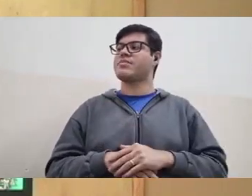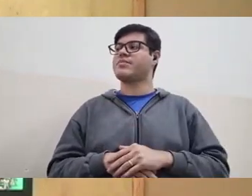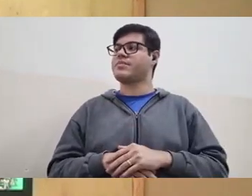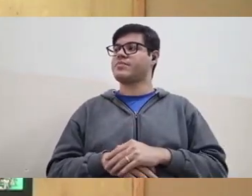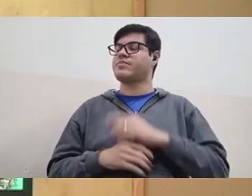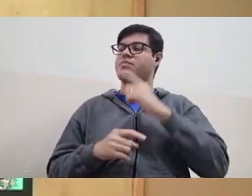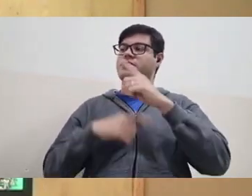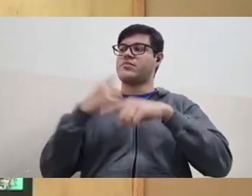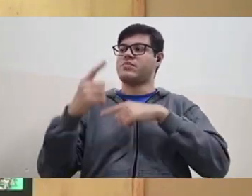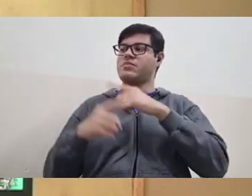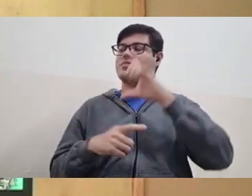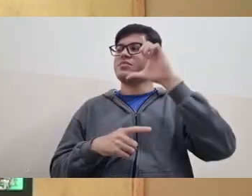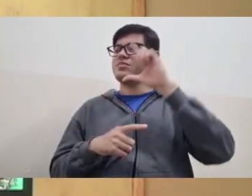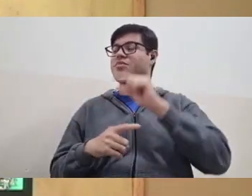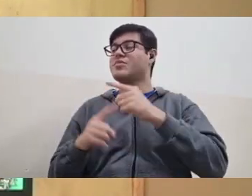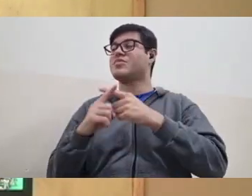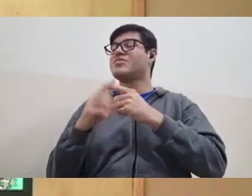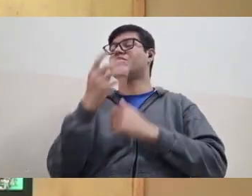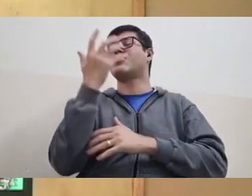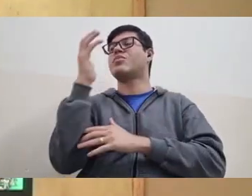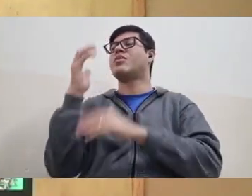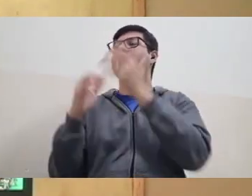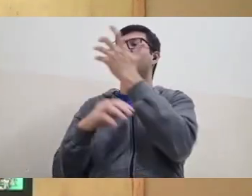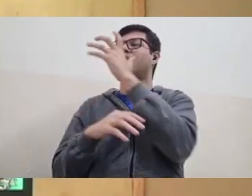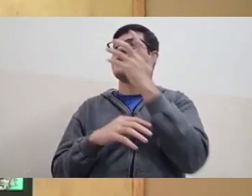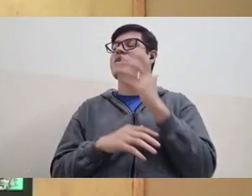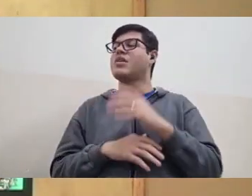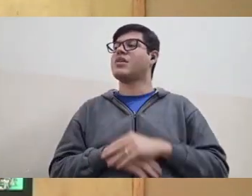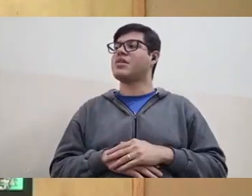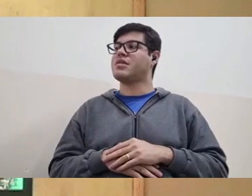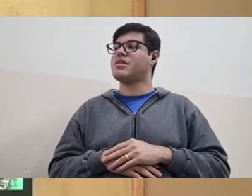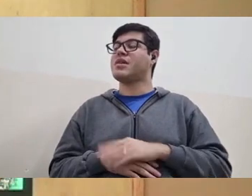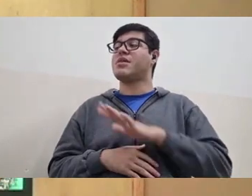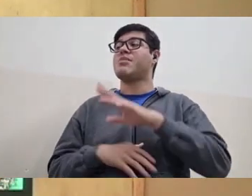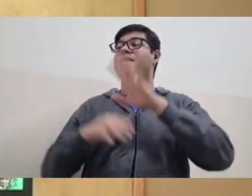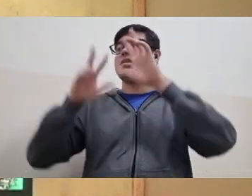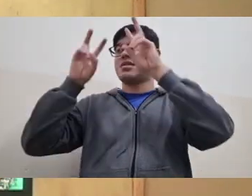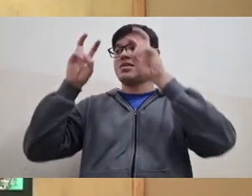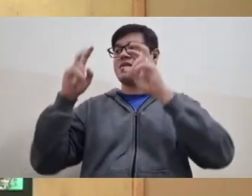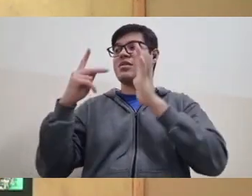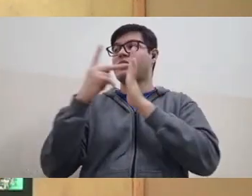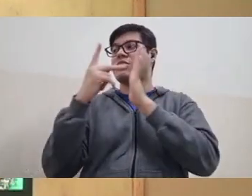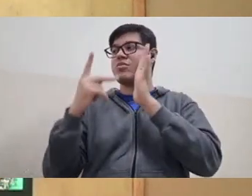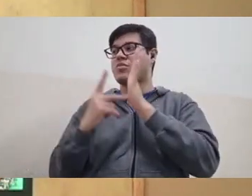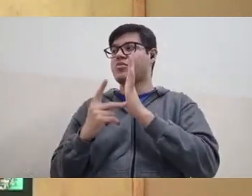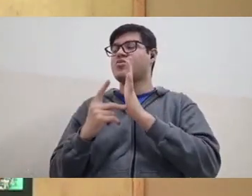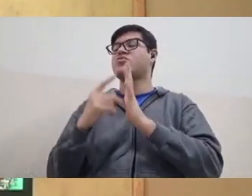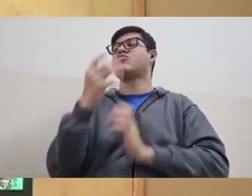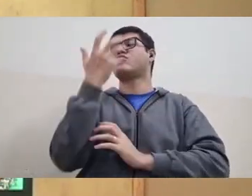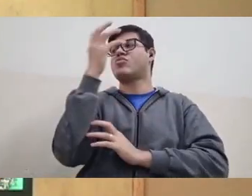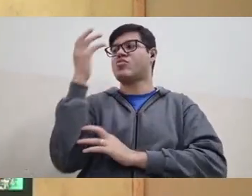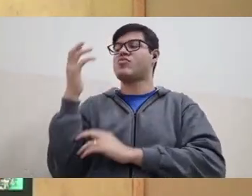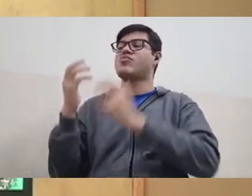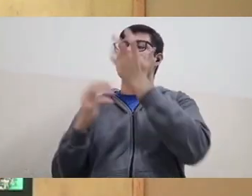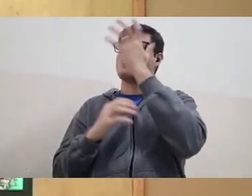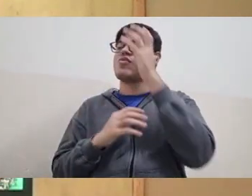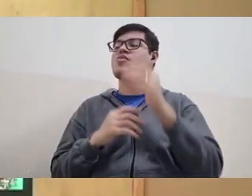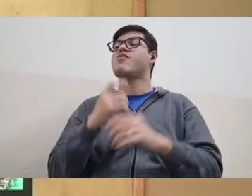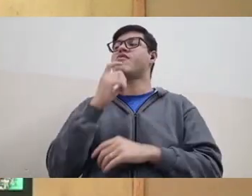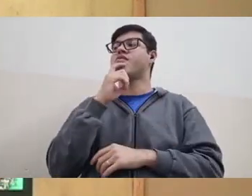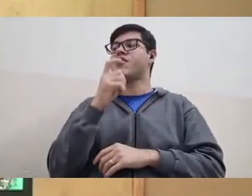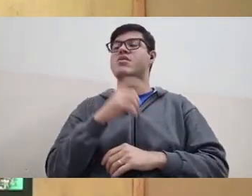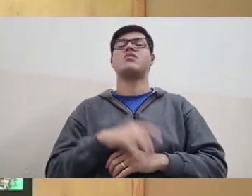E depois caiu bastante por causa do meio ambiente. Agora, com o meio ambiente, a questão tem uns projetos aí do verde e tal, que ganha ponto com o governo, é